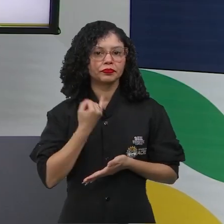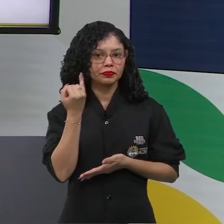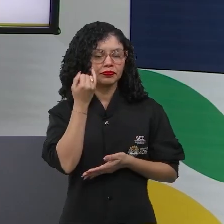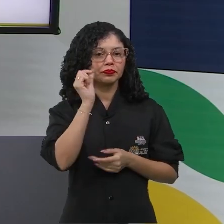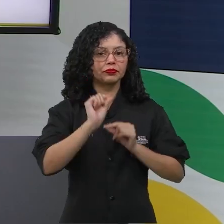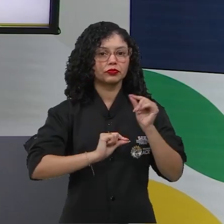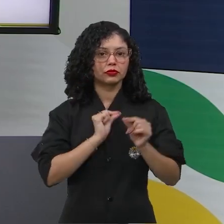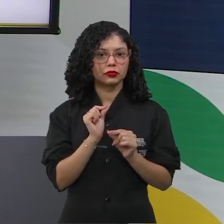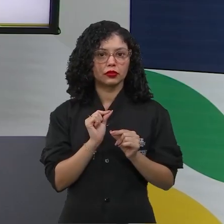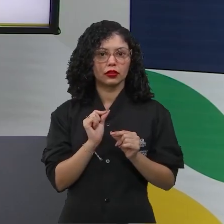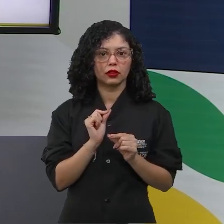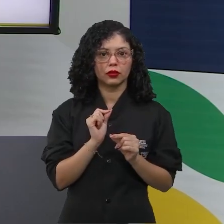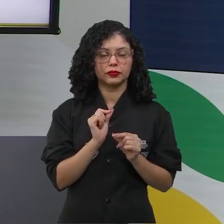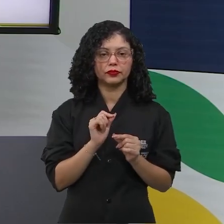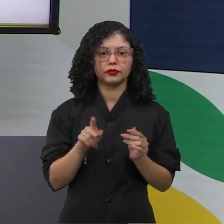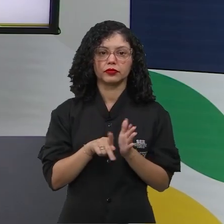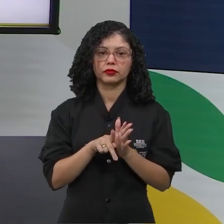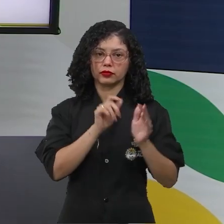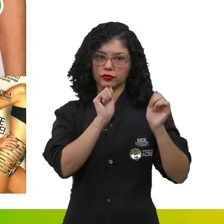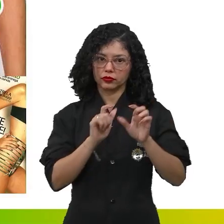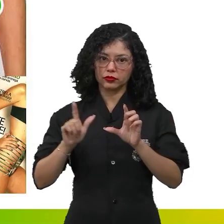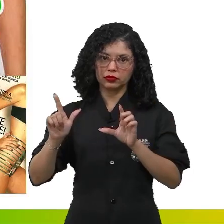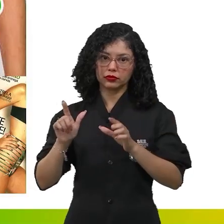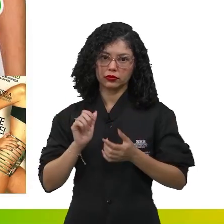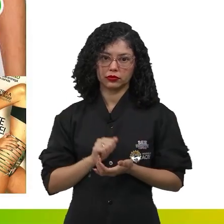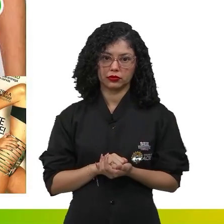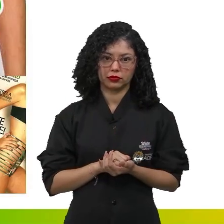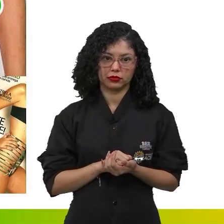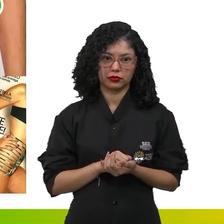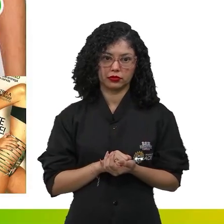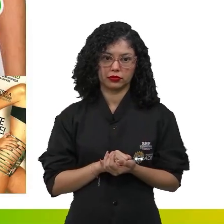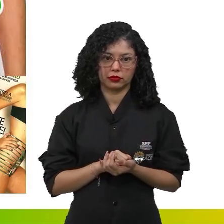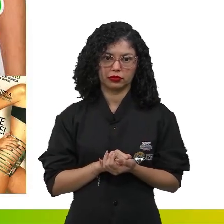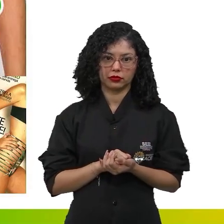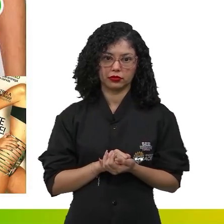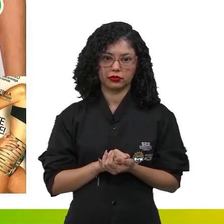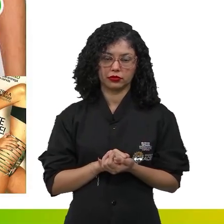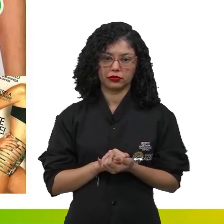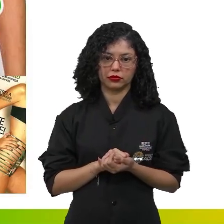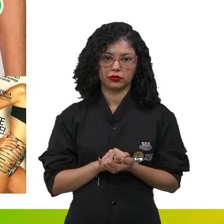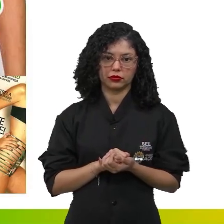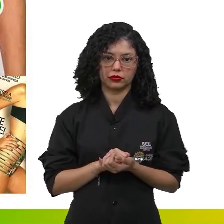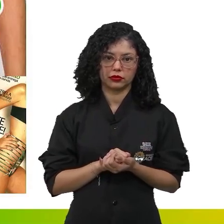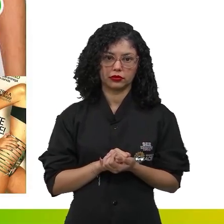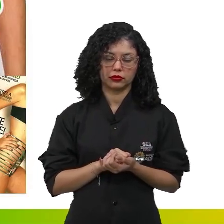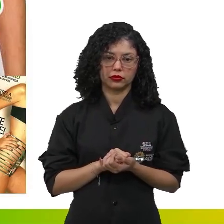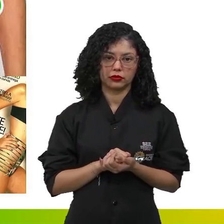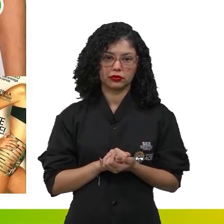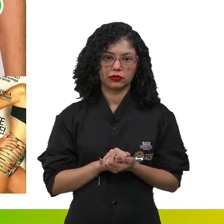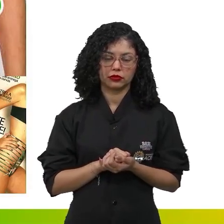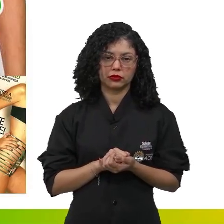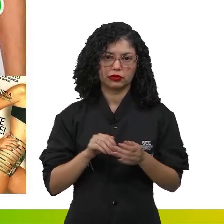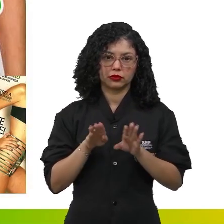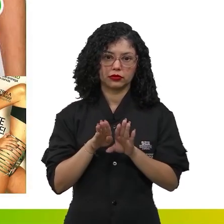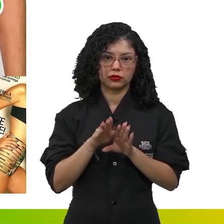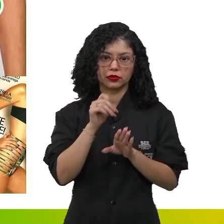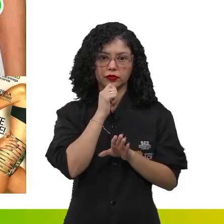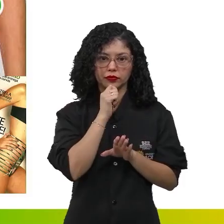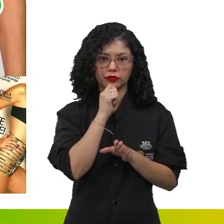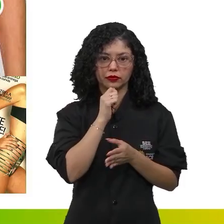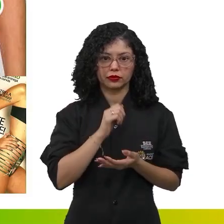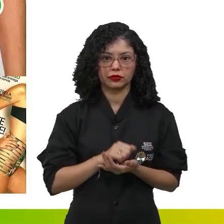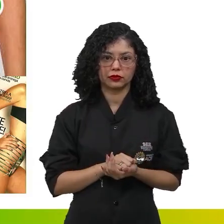que é irreal. Na tela, deixa eu ver se é do lado, vamos ver aqui, deixa eu ver se eu consigo focar para vocês, ó. Essa imagem aqui,